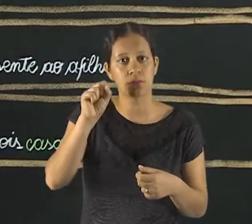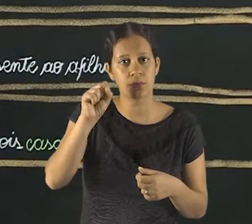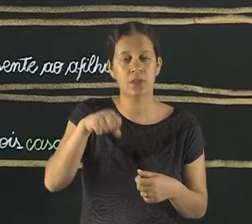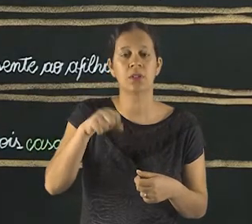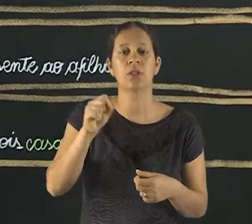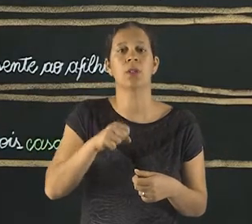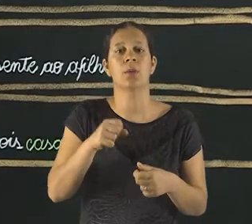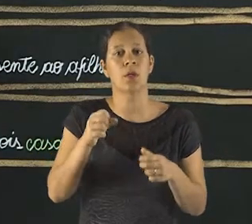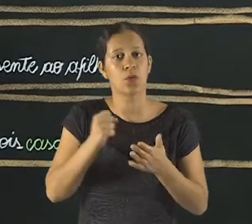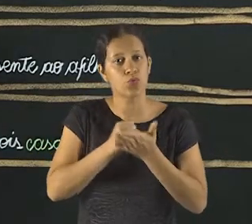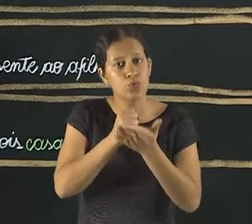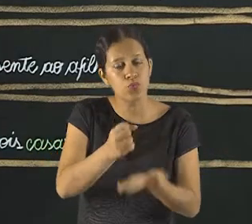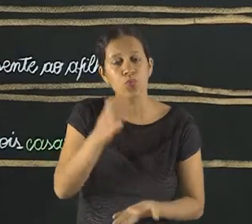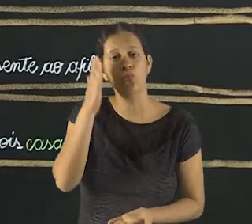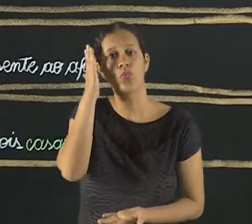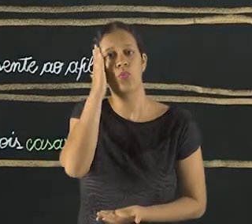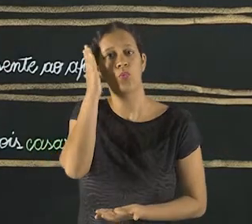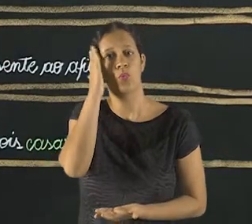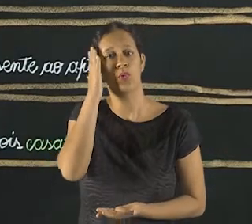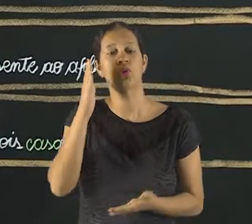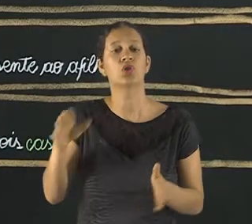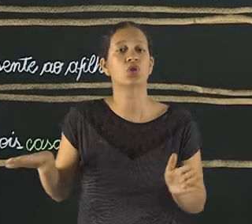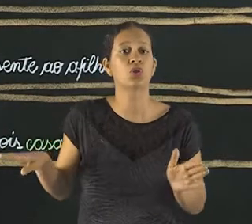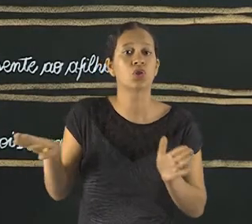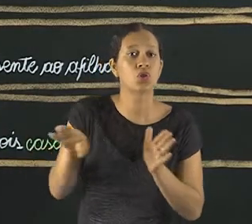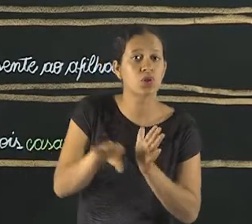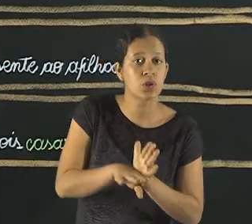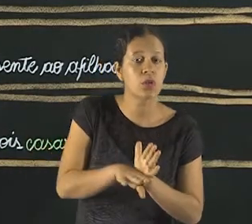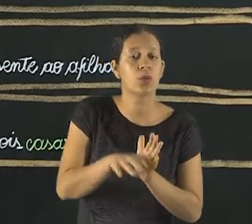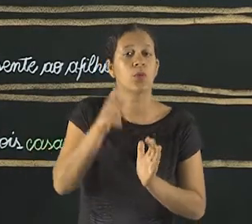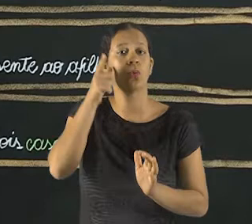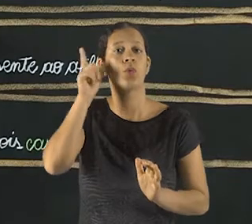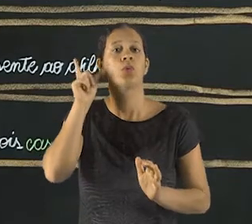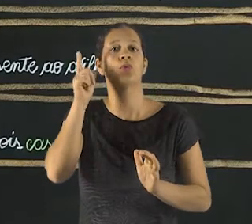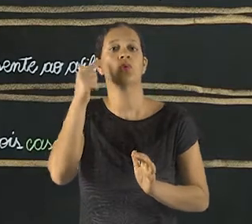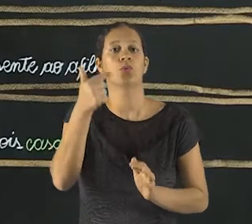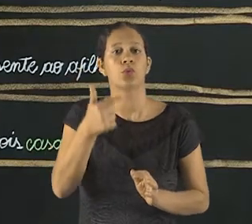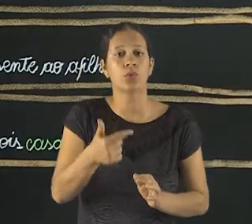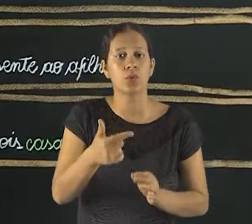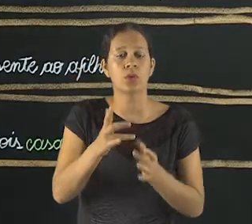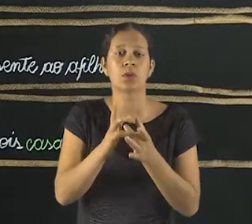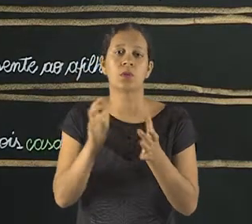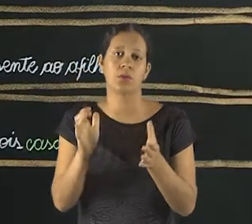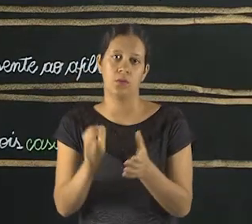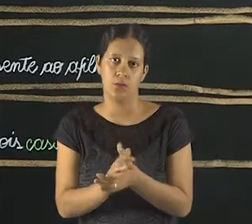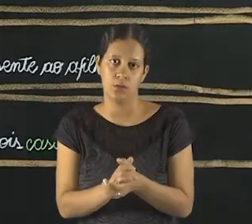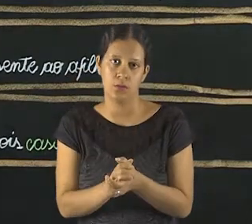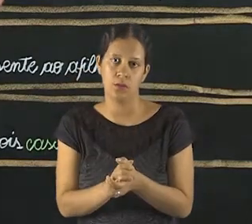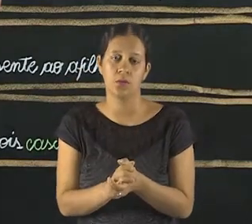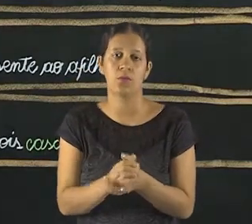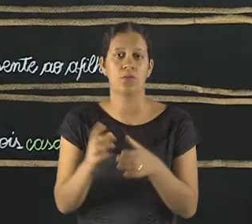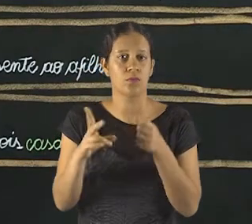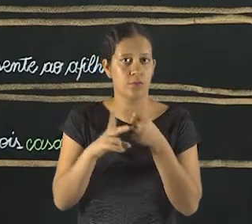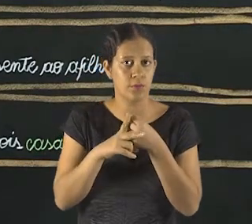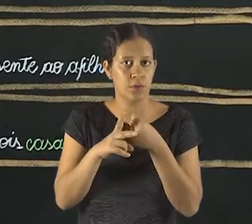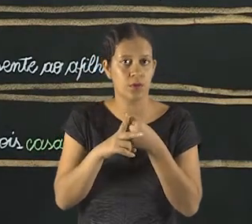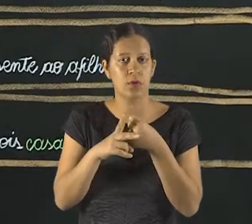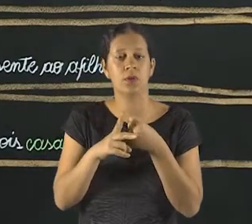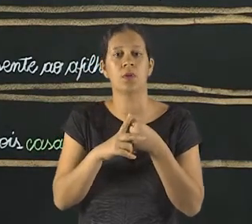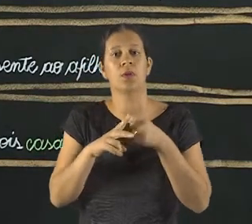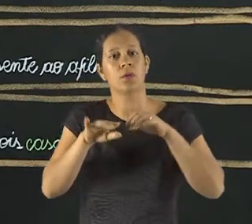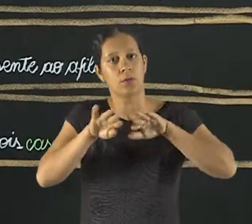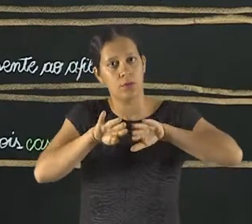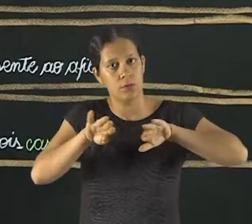na contribuição da construção de sentido. Os dois chegaram ontem e depois casaram. Os verbos